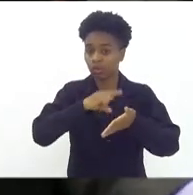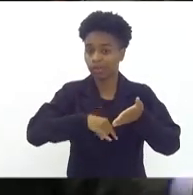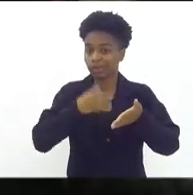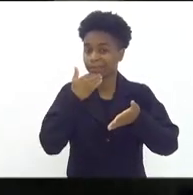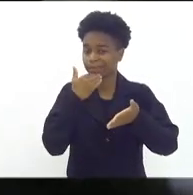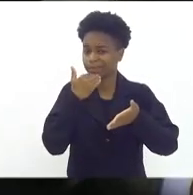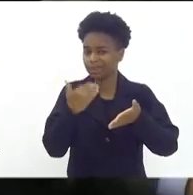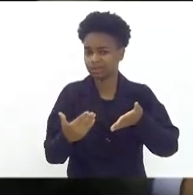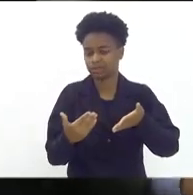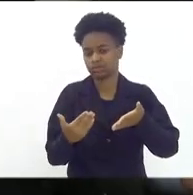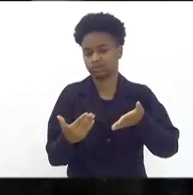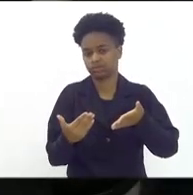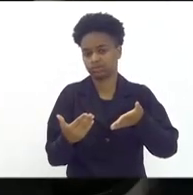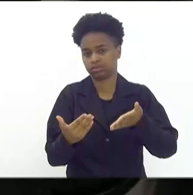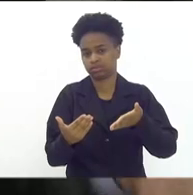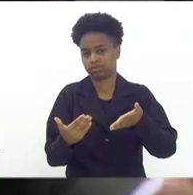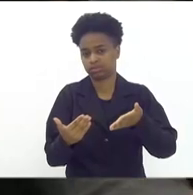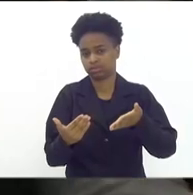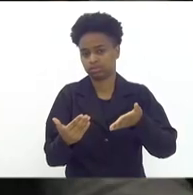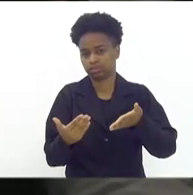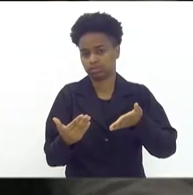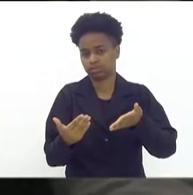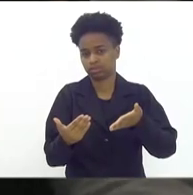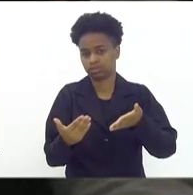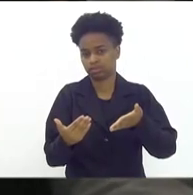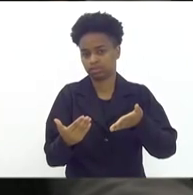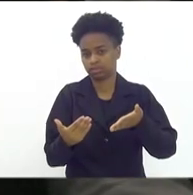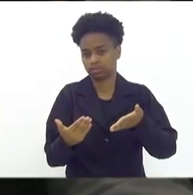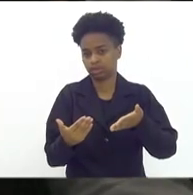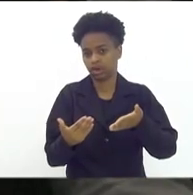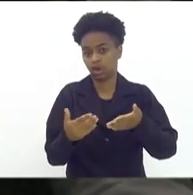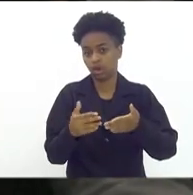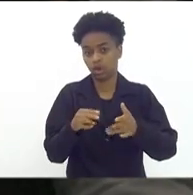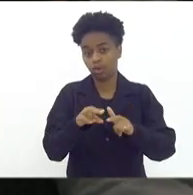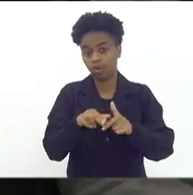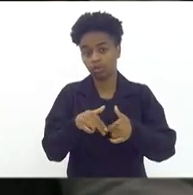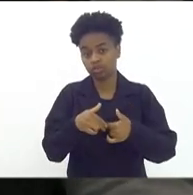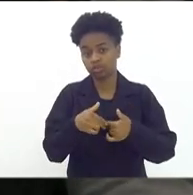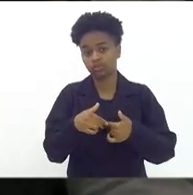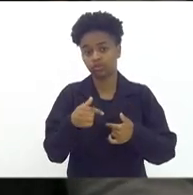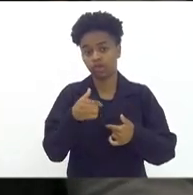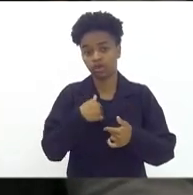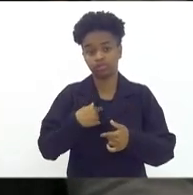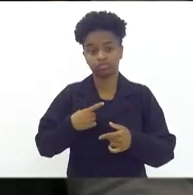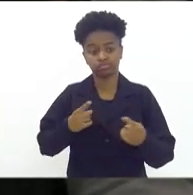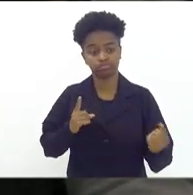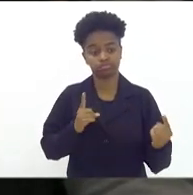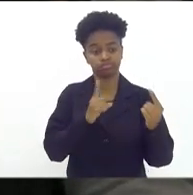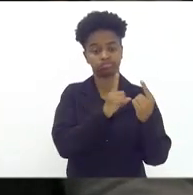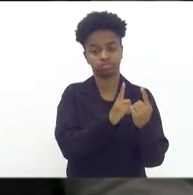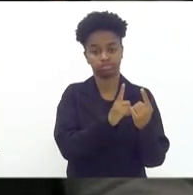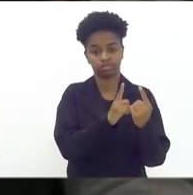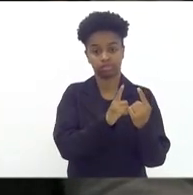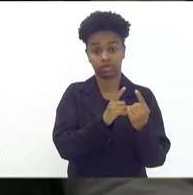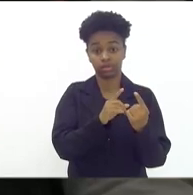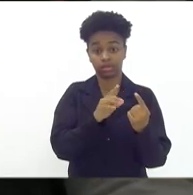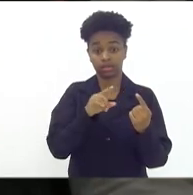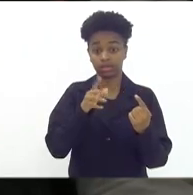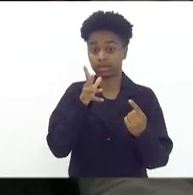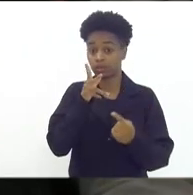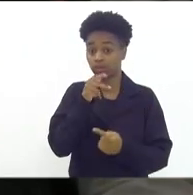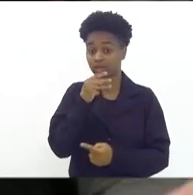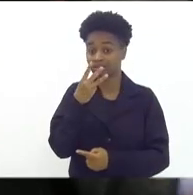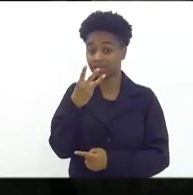solicitação é Do Motivo pelo qual me fez ir até a agência quer dizer depois de três anos